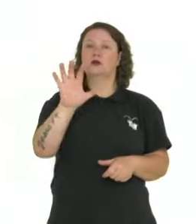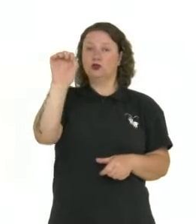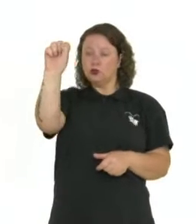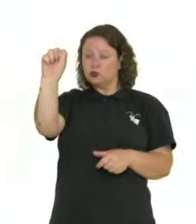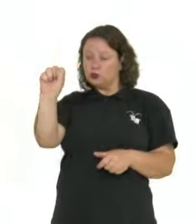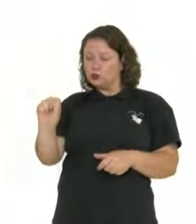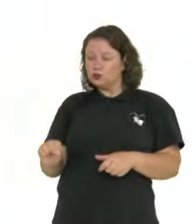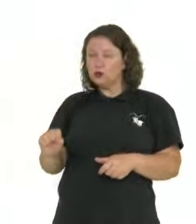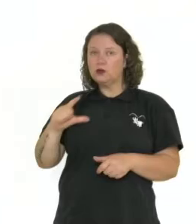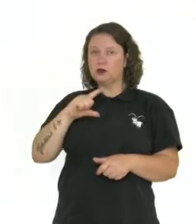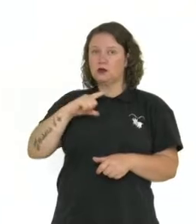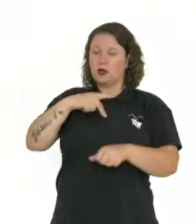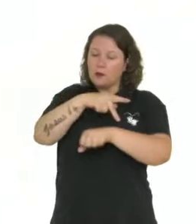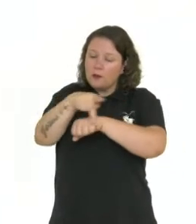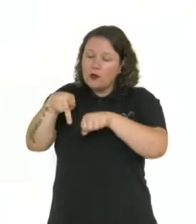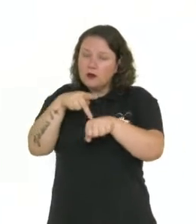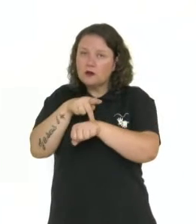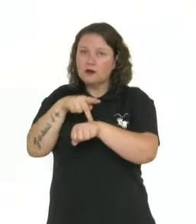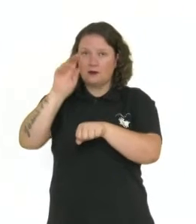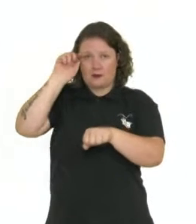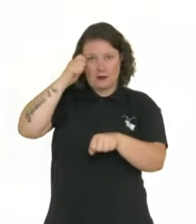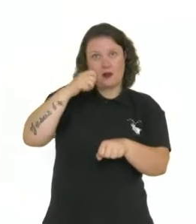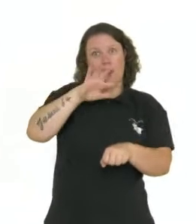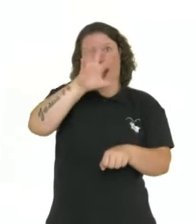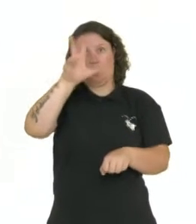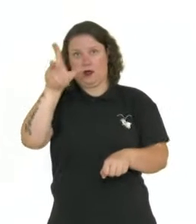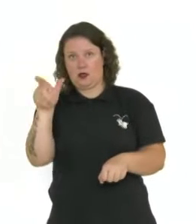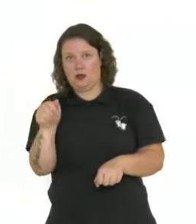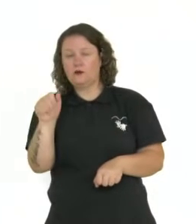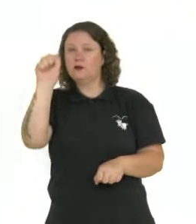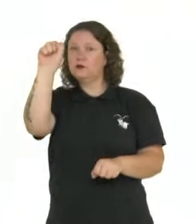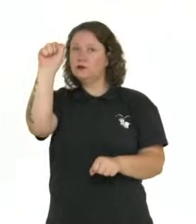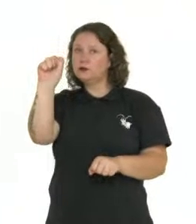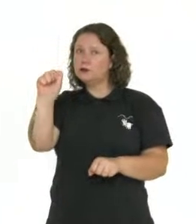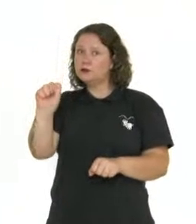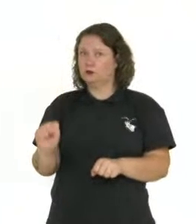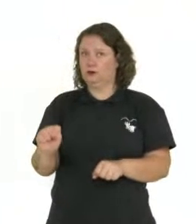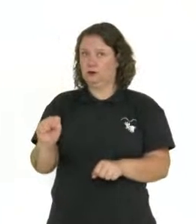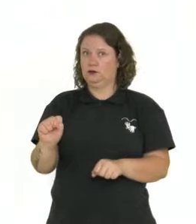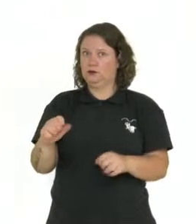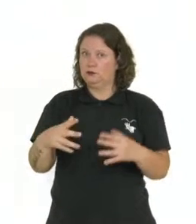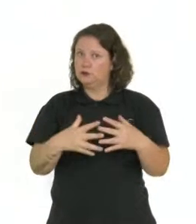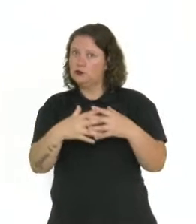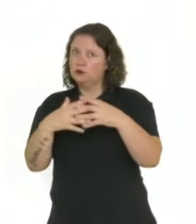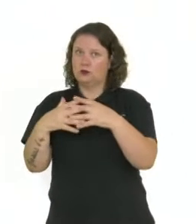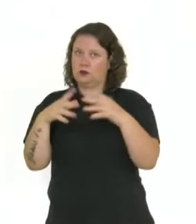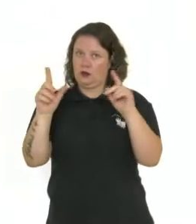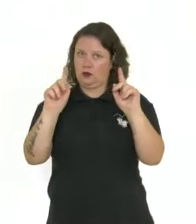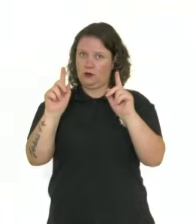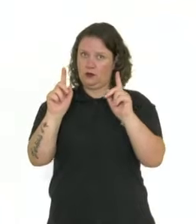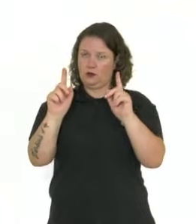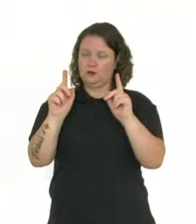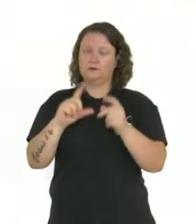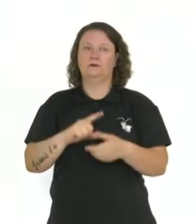temos um país chamado África do Sul. Então, não confundir continente com país, tá bom? Muito bem.